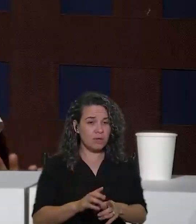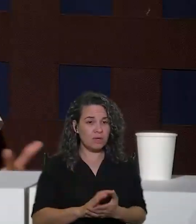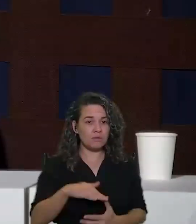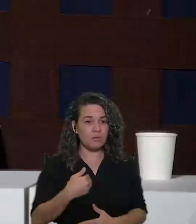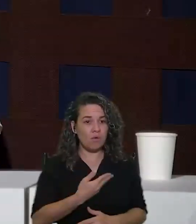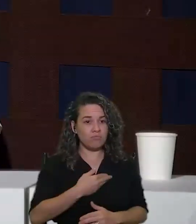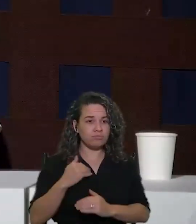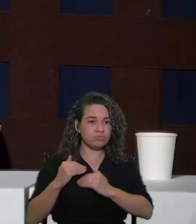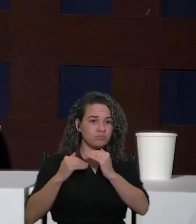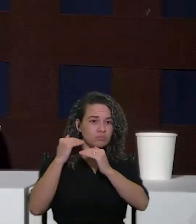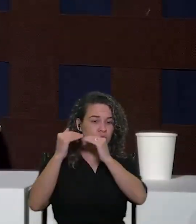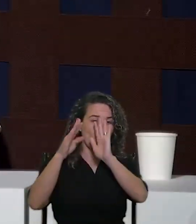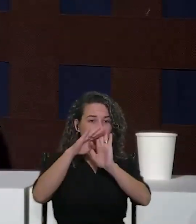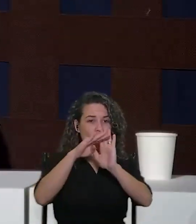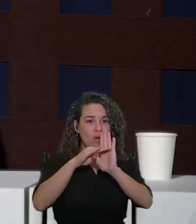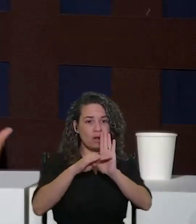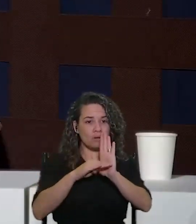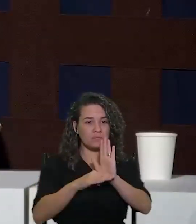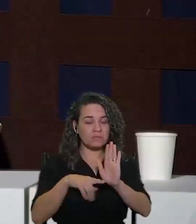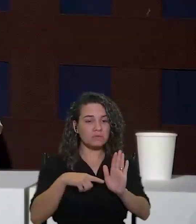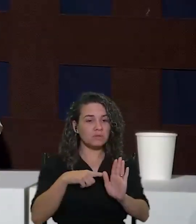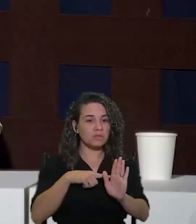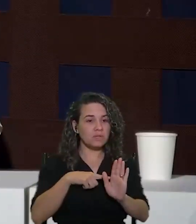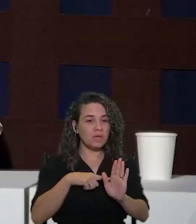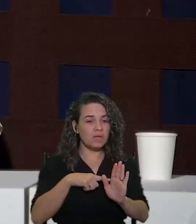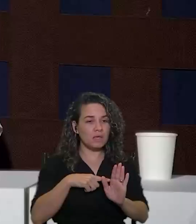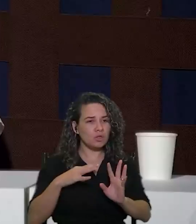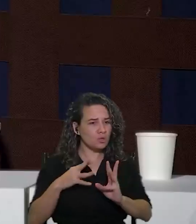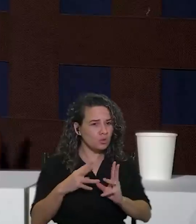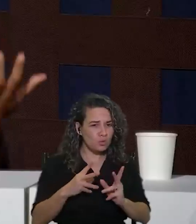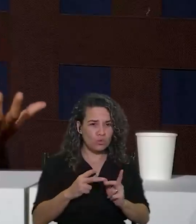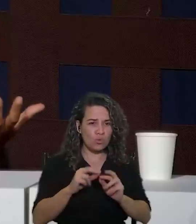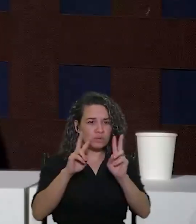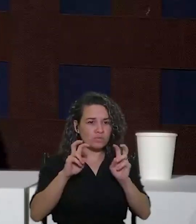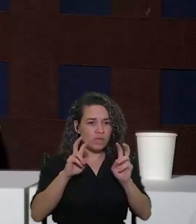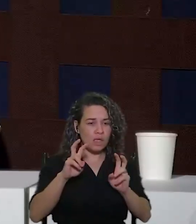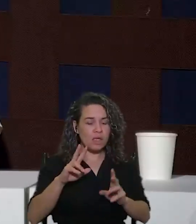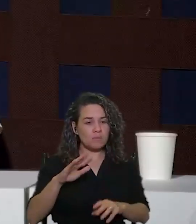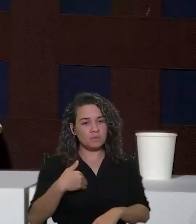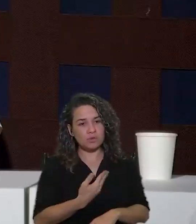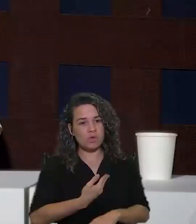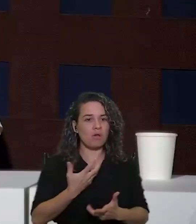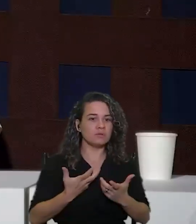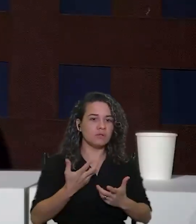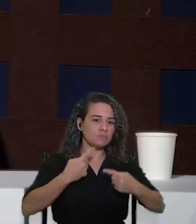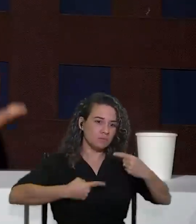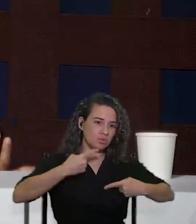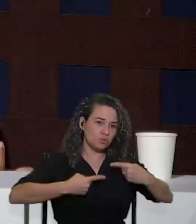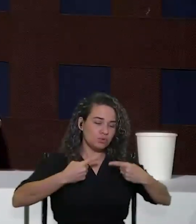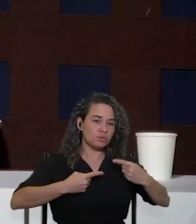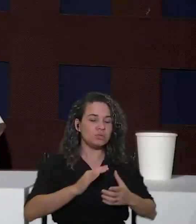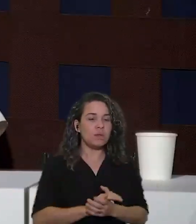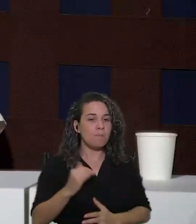uma programação que contemple, né, tudo que a gente quer discutir e que também seja importante para quem